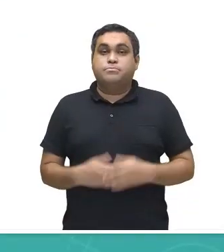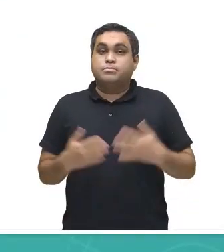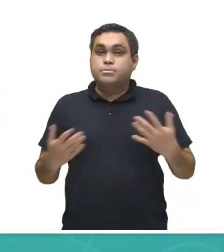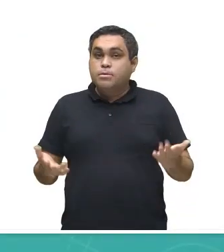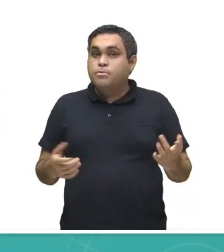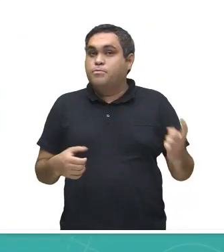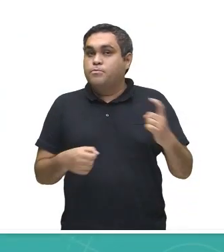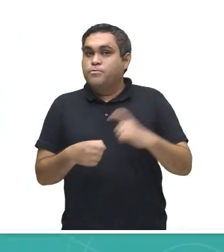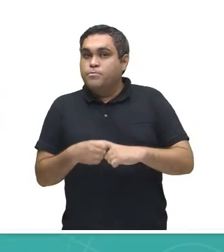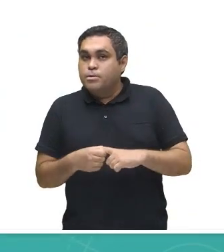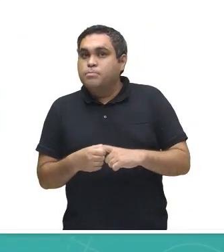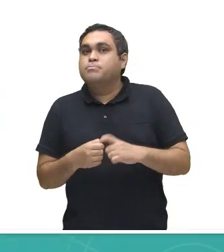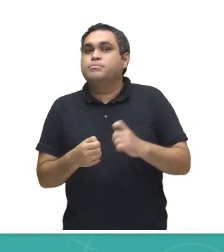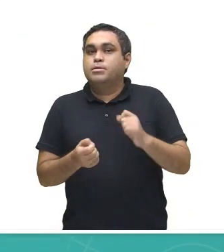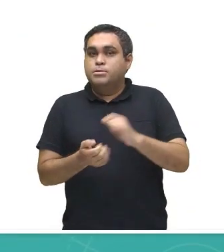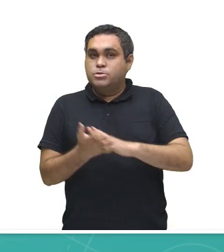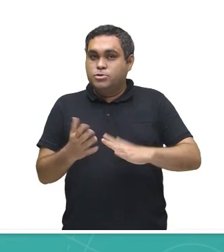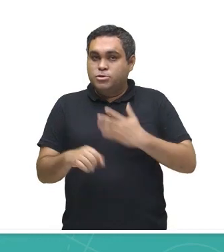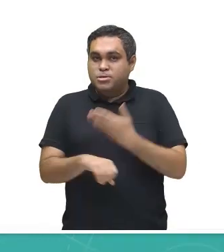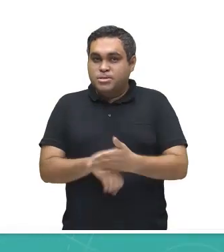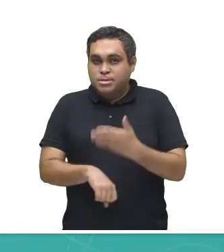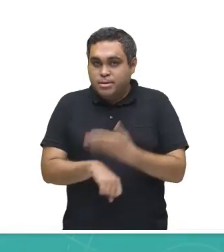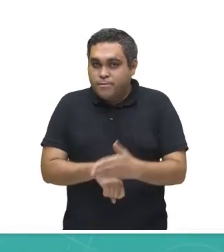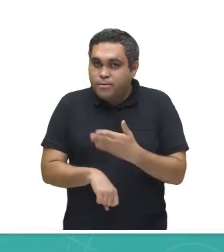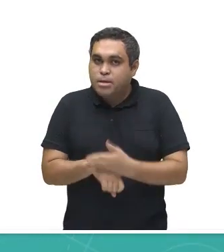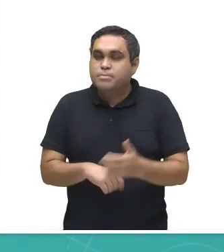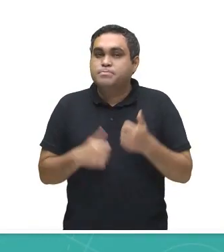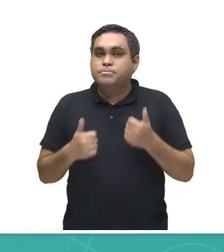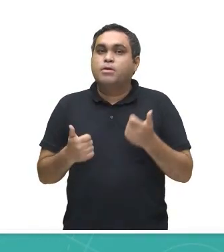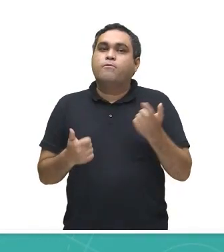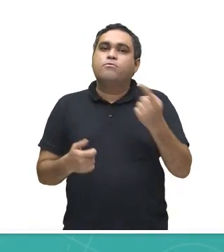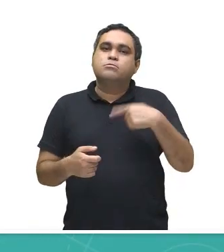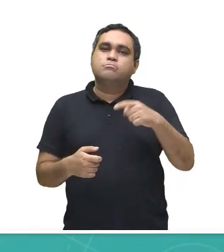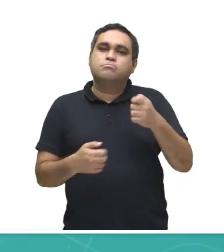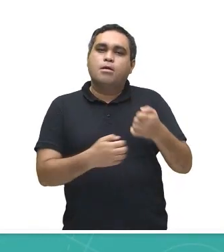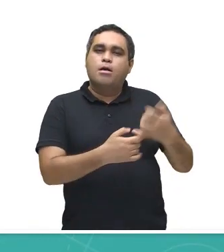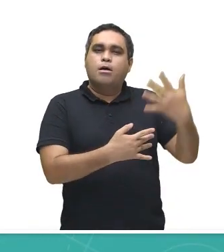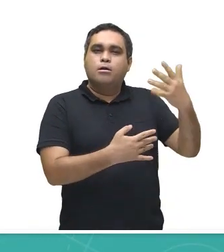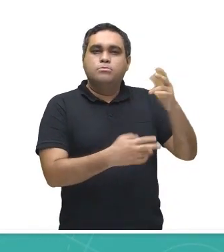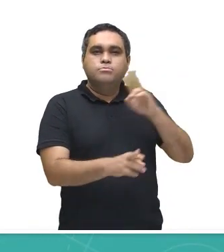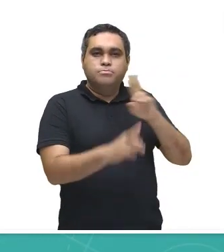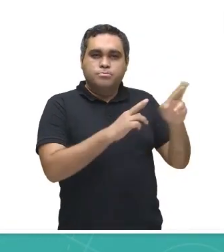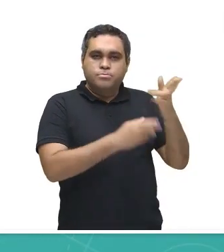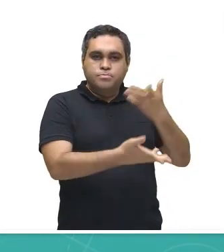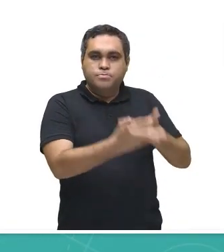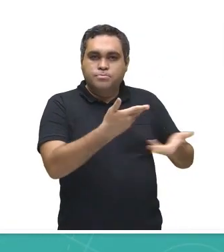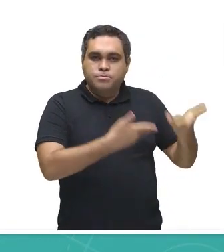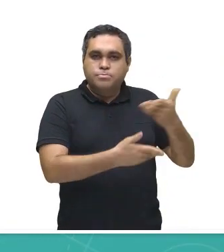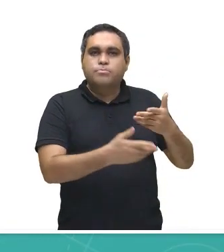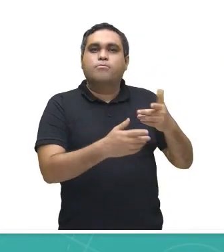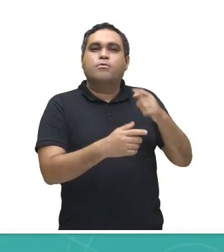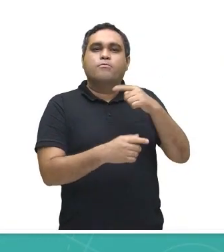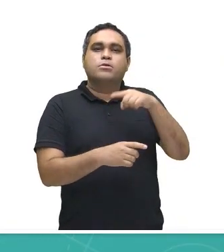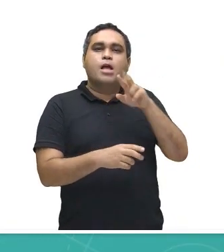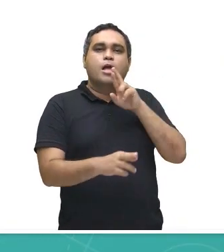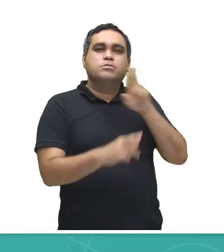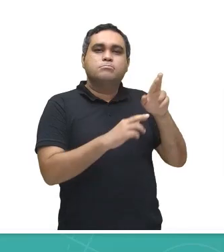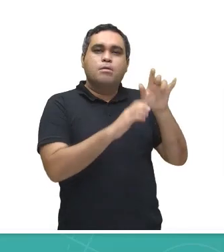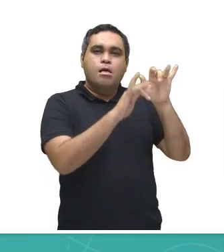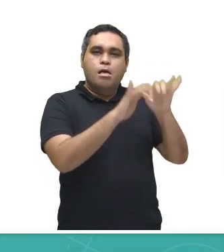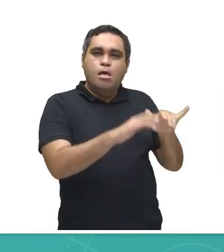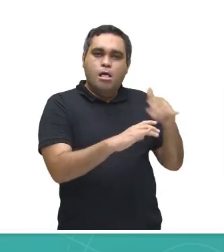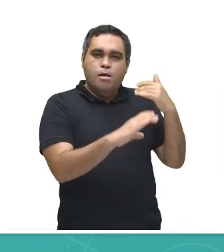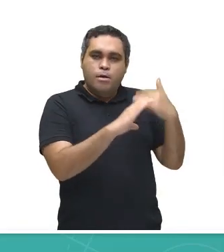estamos retornando agora para o momento da nossa interatividade, o momento de vocês participarem através do chat, escrevendo as respostas de vocês. Desde